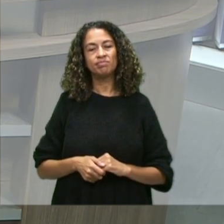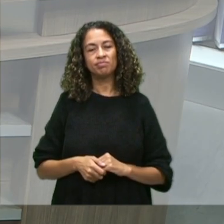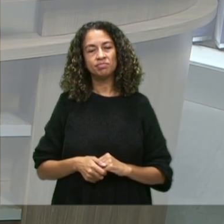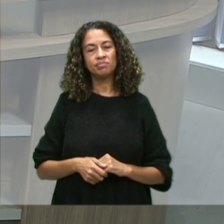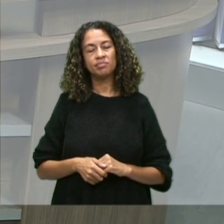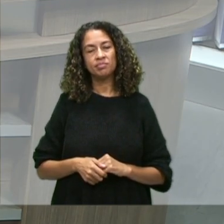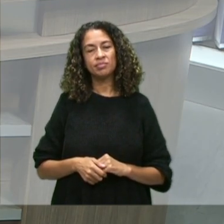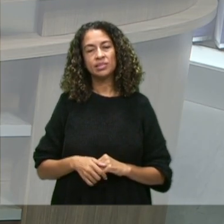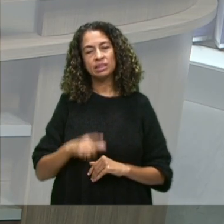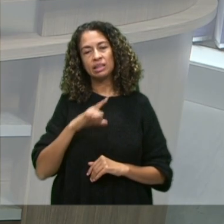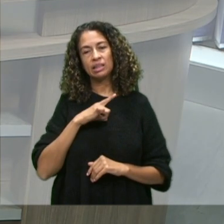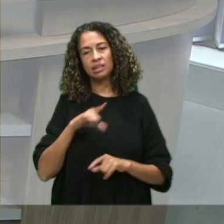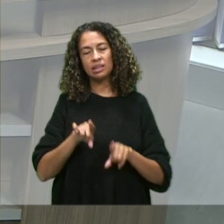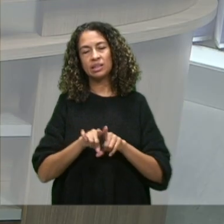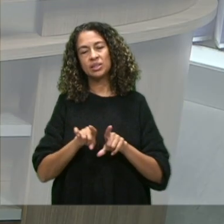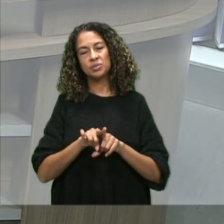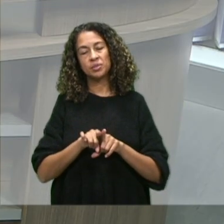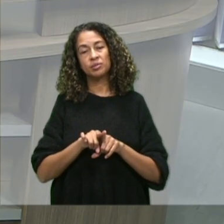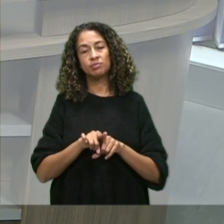Tem